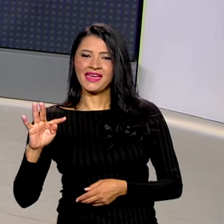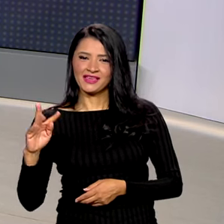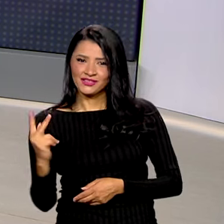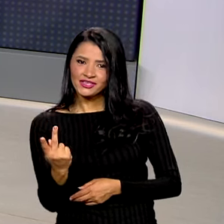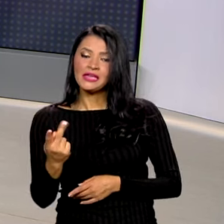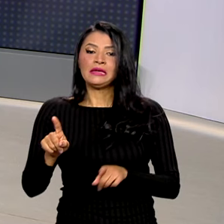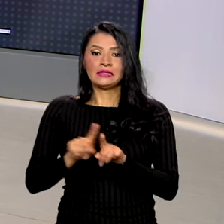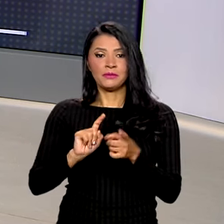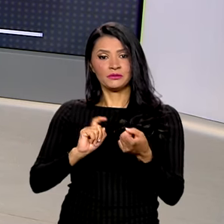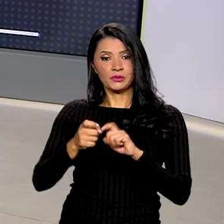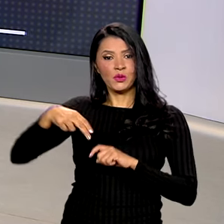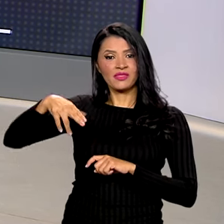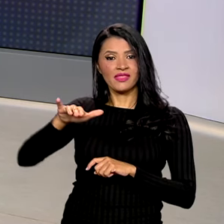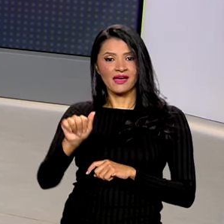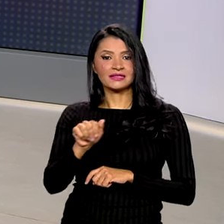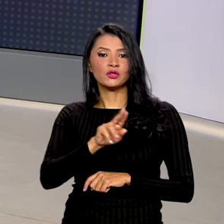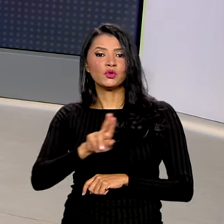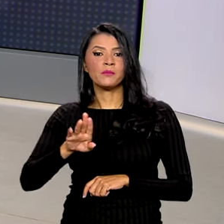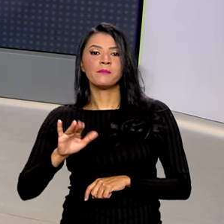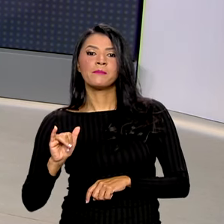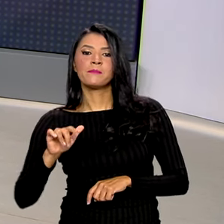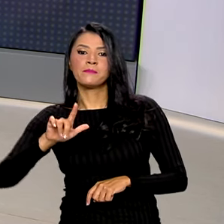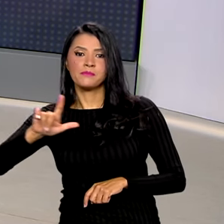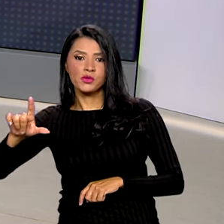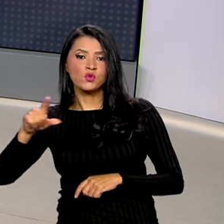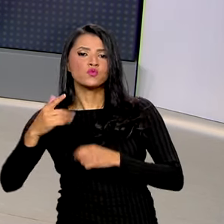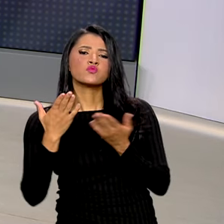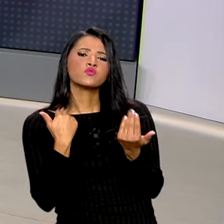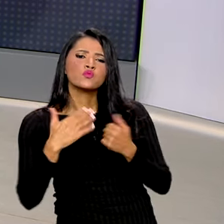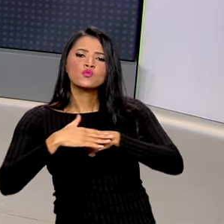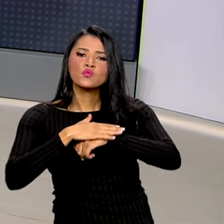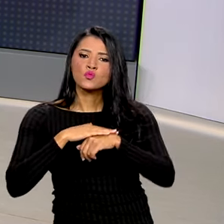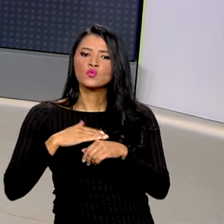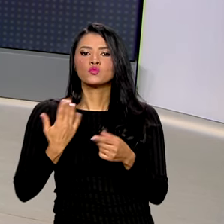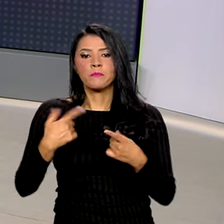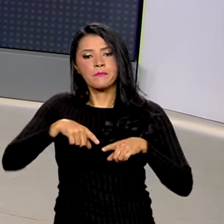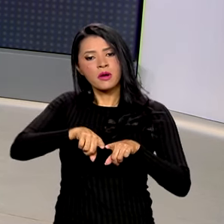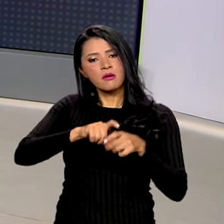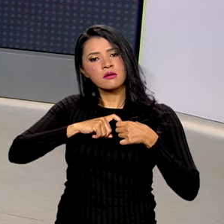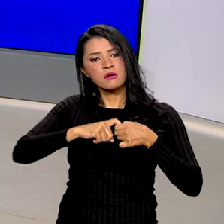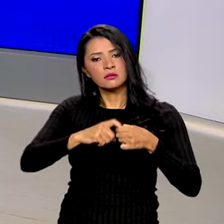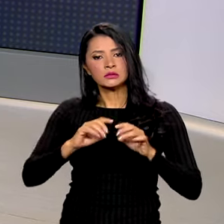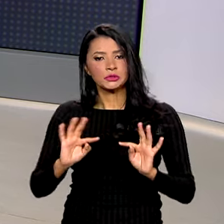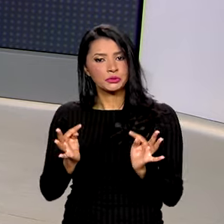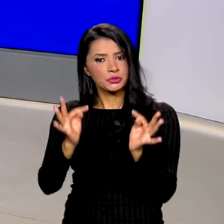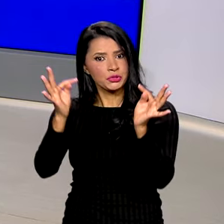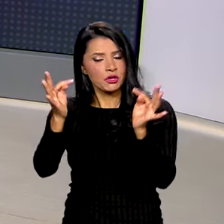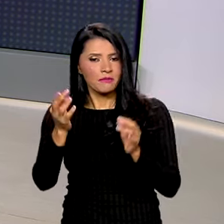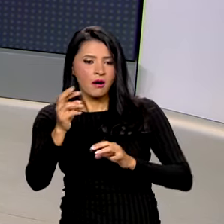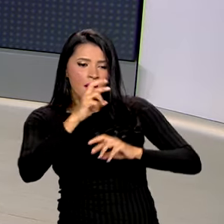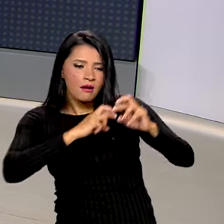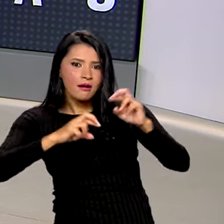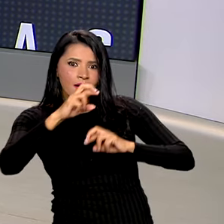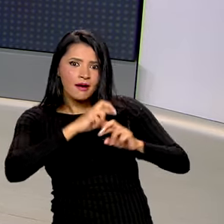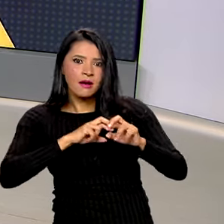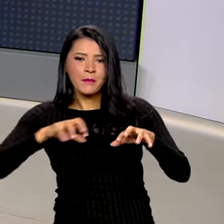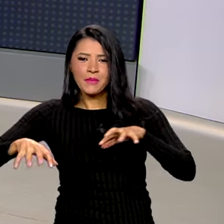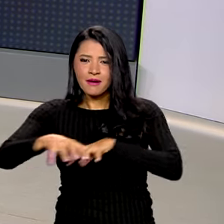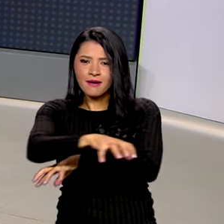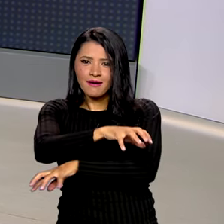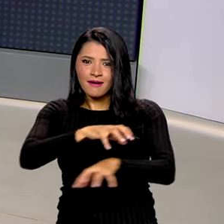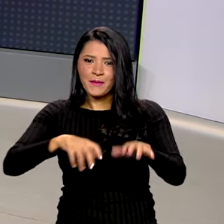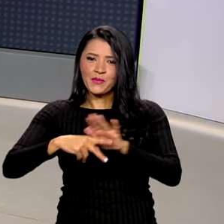administrador da NASA, Bill Nelson. Eles conversaram sobre parcerias em tecnologia para o monitoramento dos